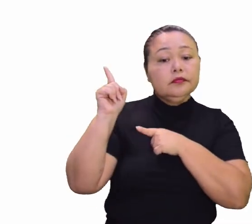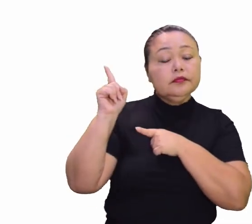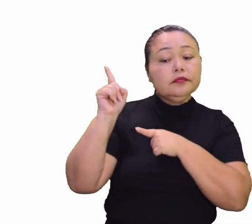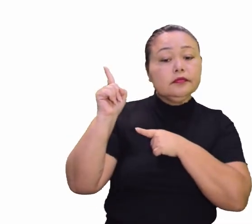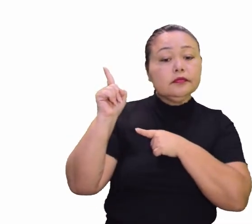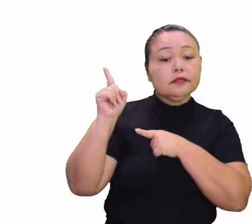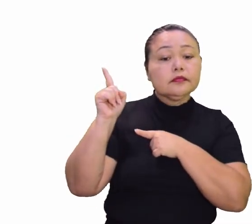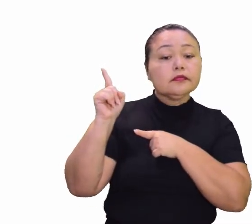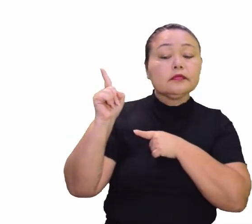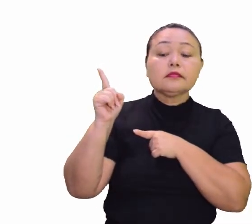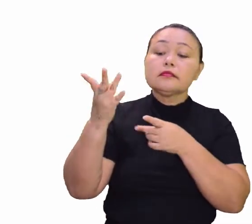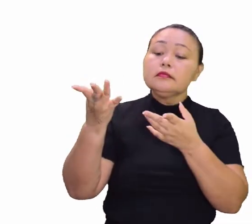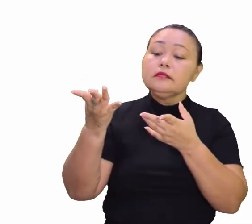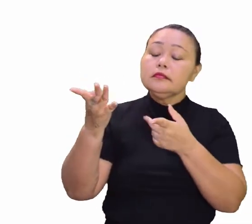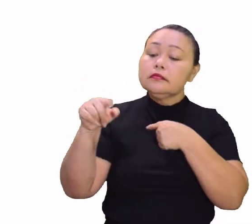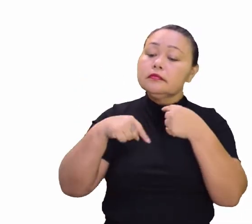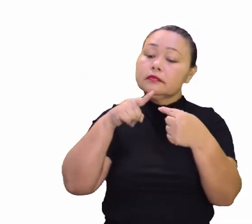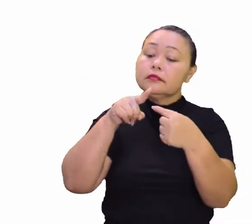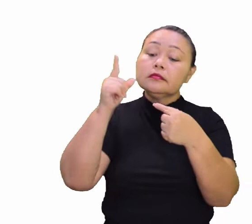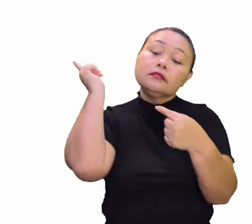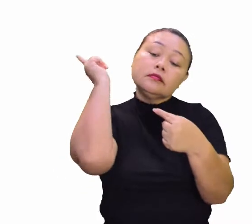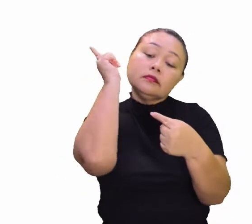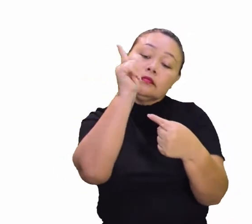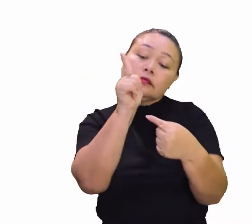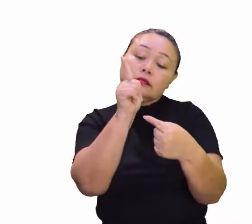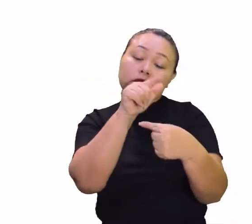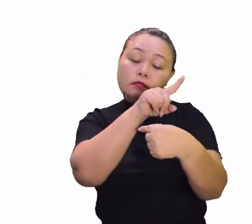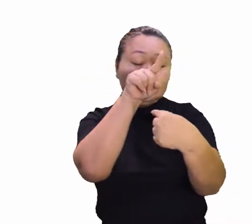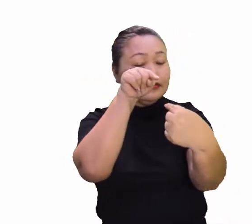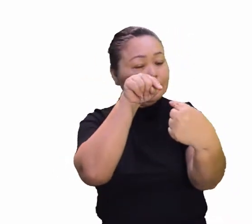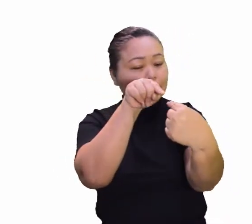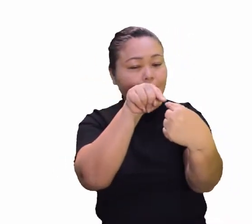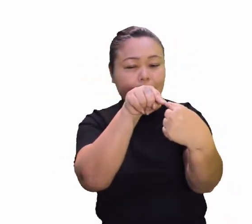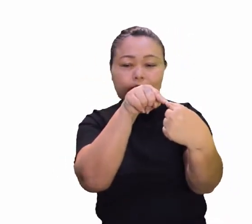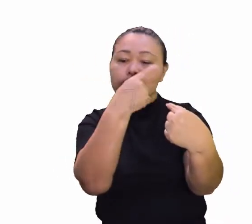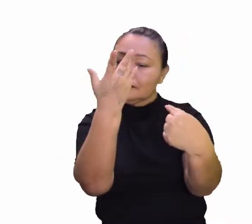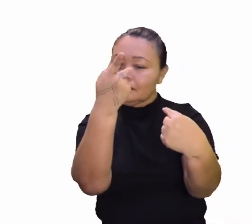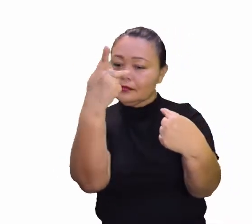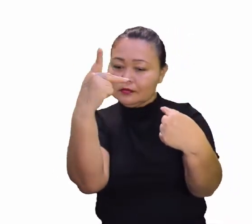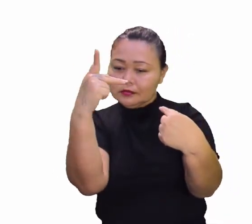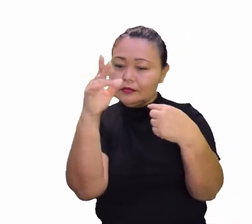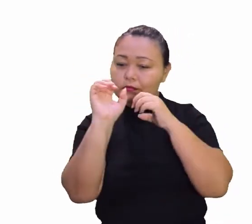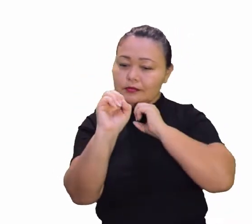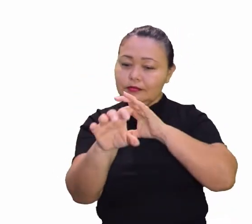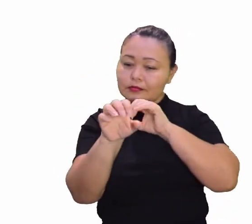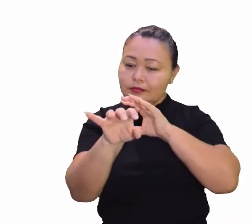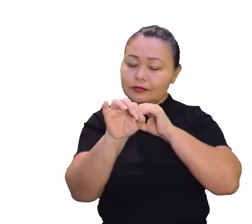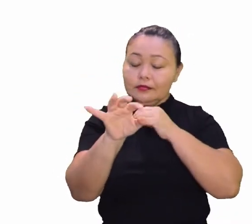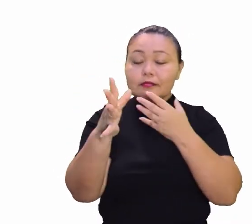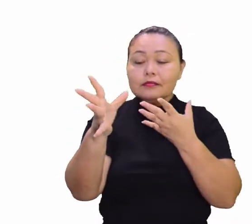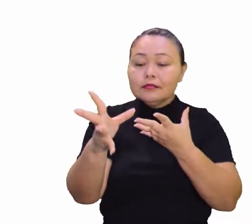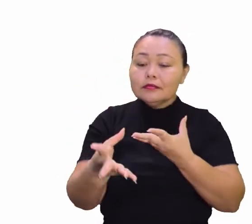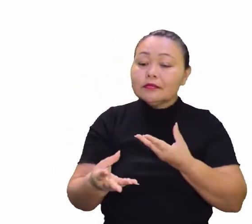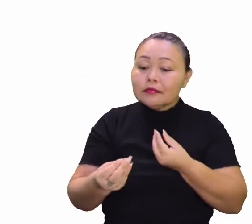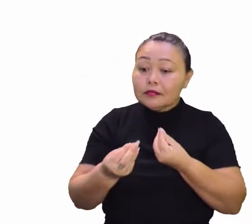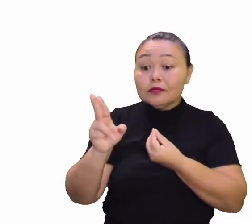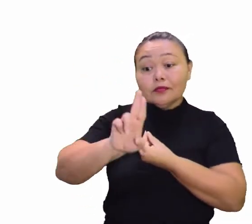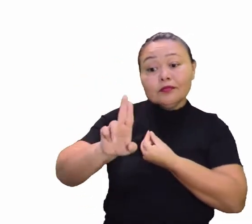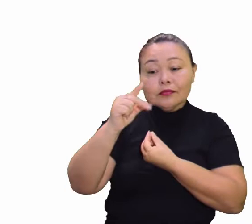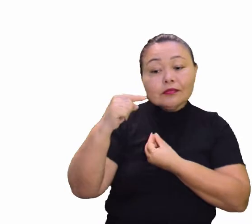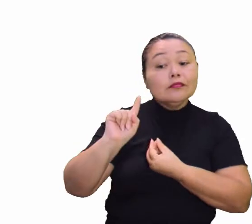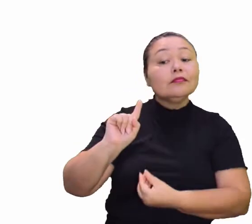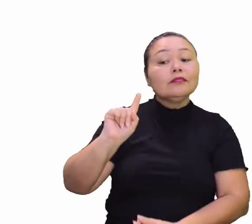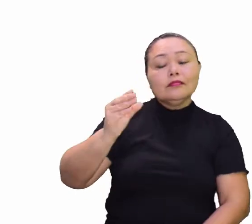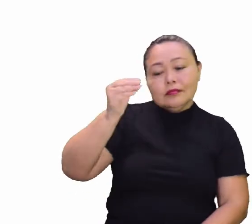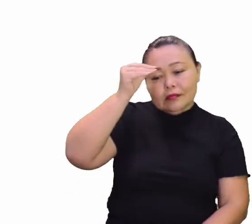desta habilidade que a gente alcança os objetivos educacionais através desses conhecimentos. Muito bem,